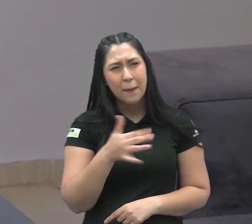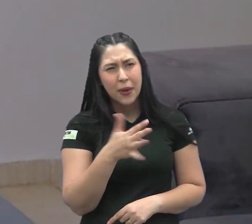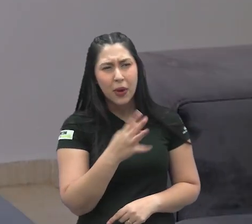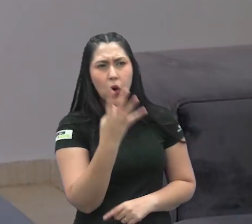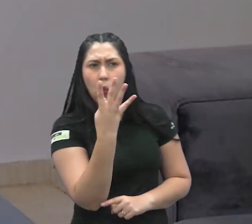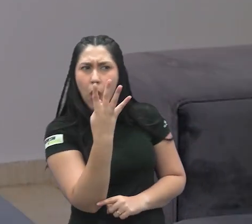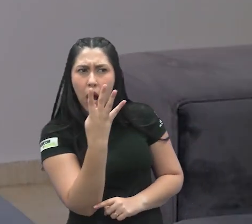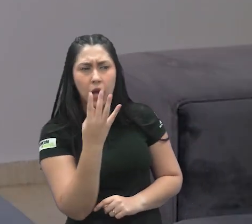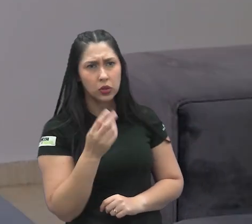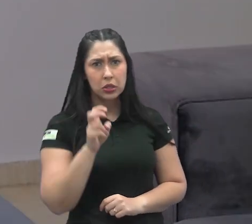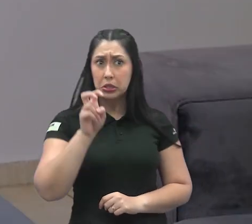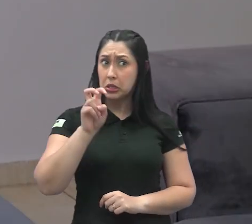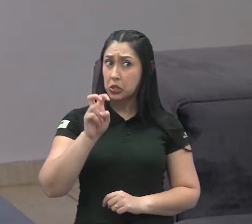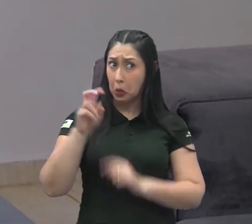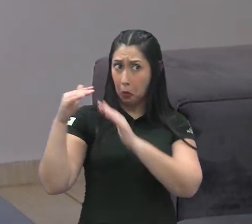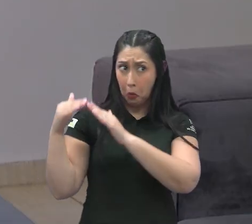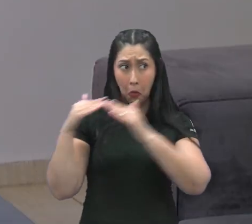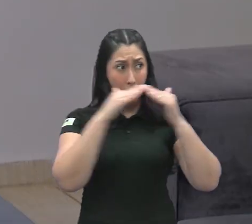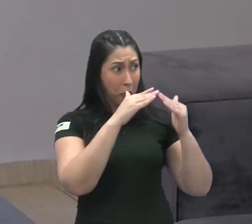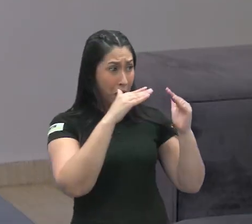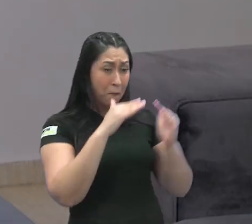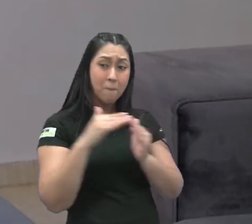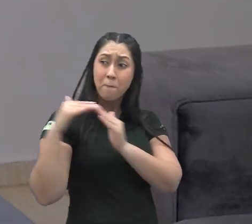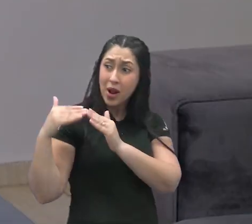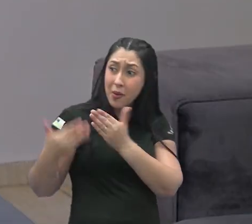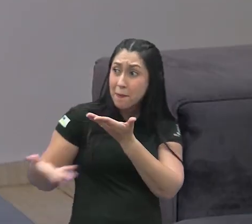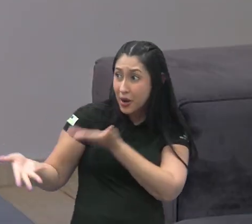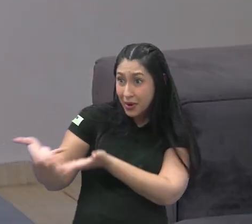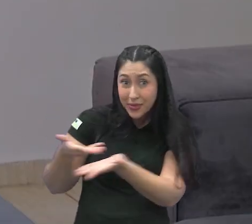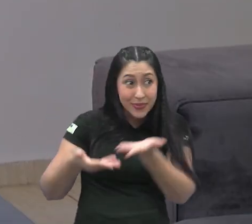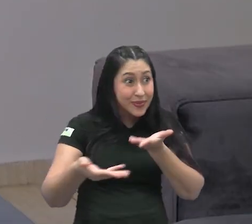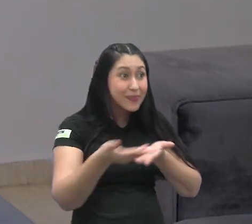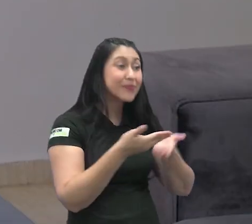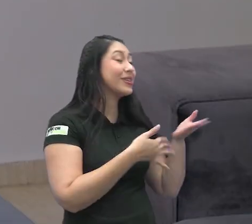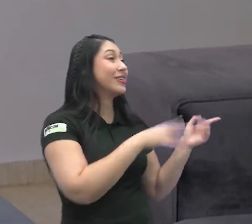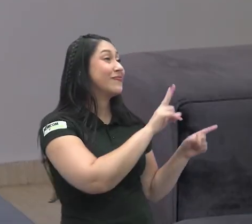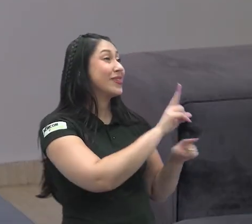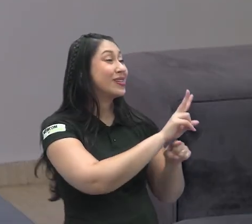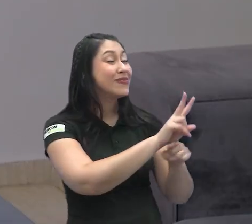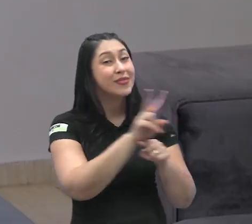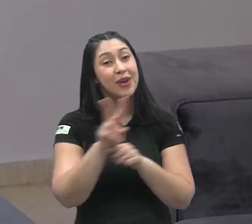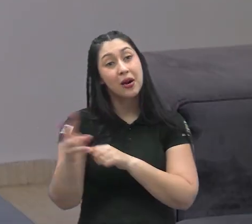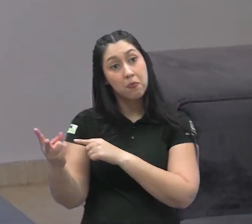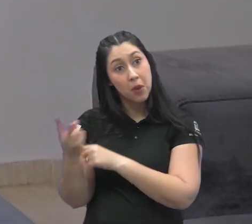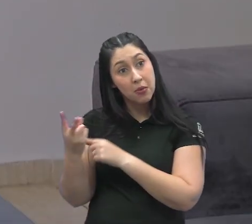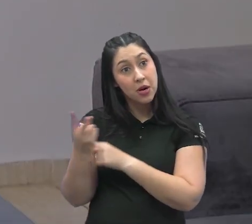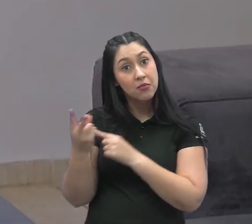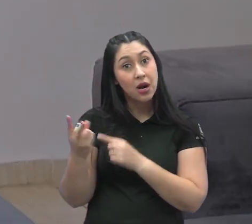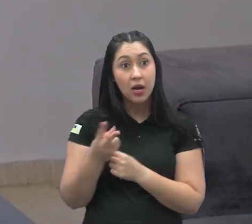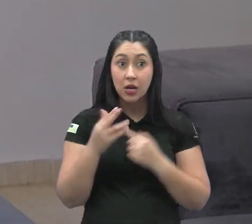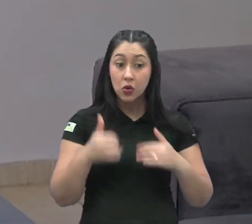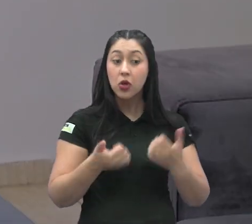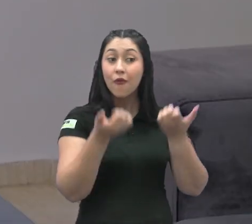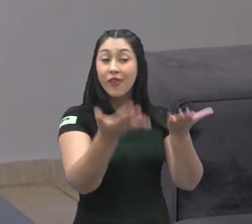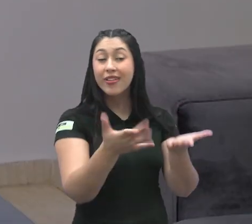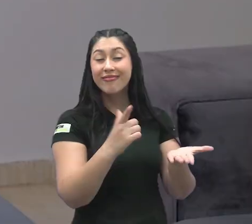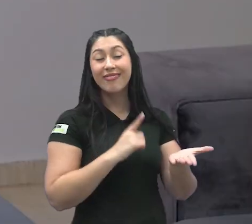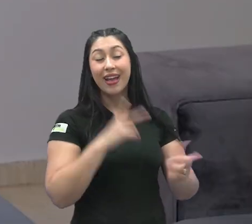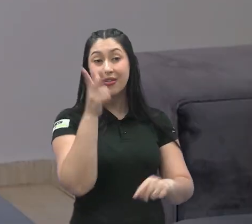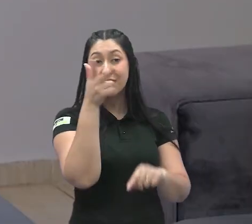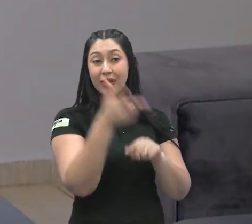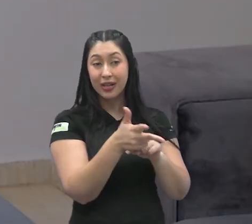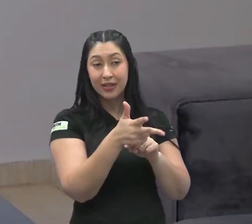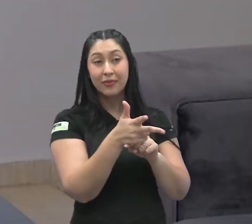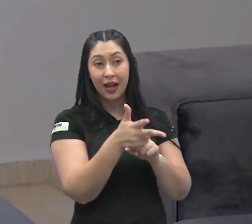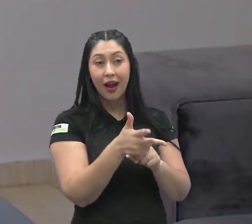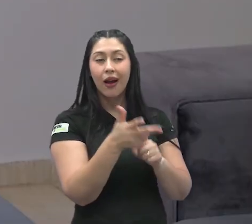4, 5 vizinhos aqui de frente, do lado, que a gente procura fazer essa parceria. Inclusive o vizinho nosso de frente aqui tem câmera, né,